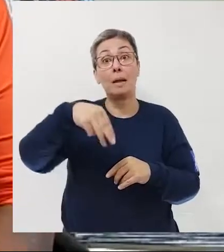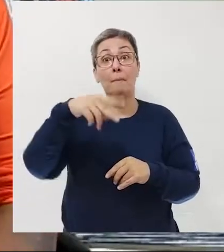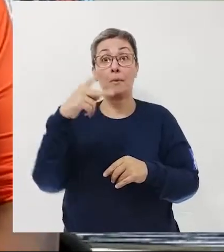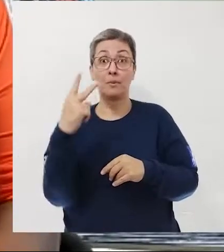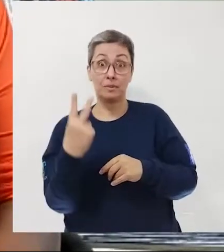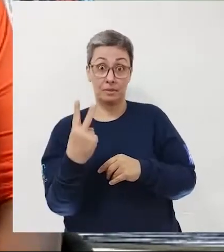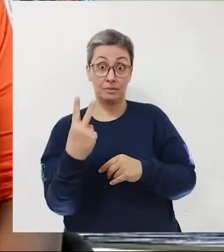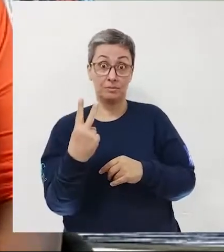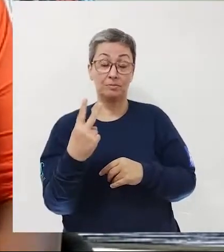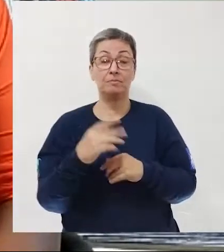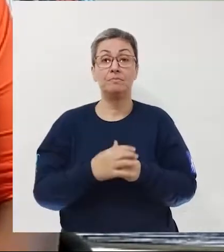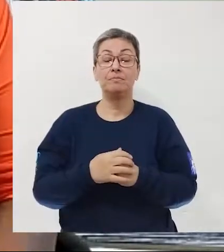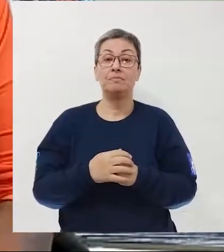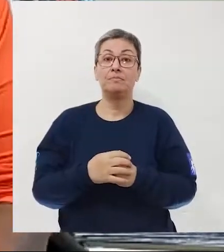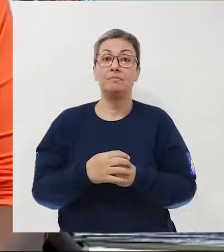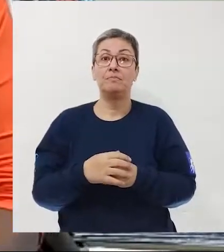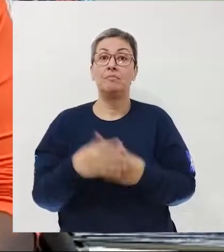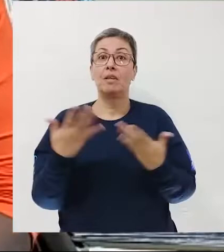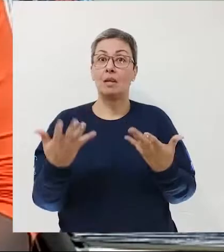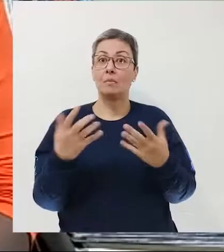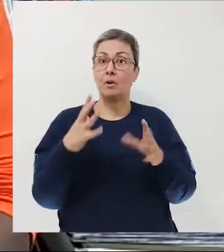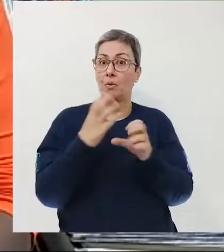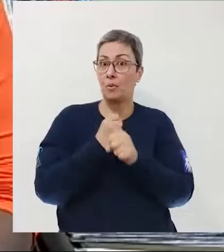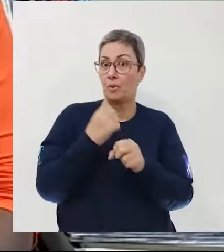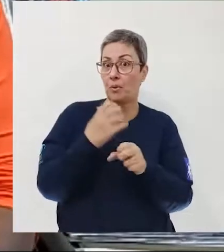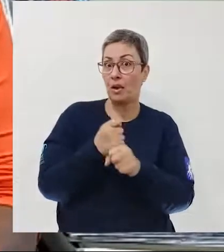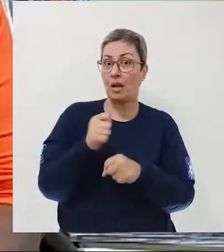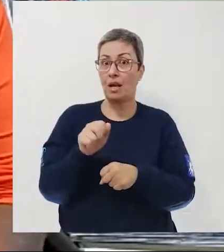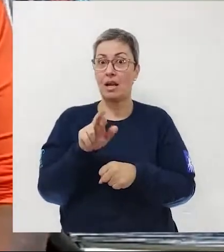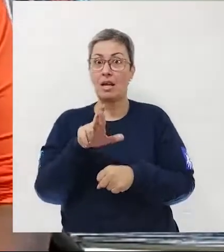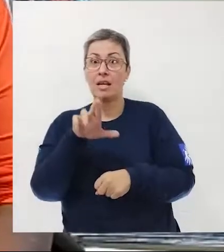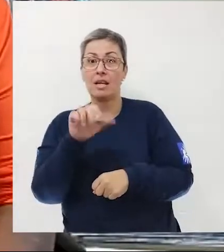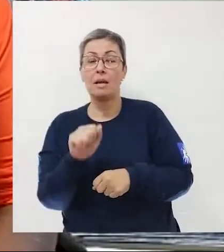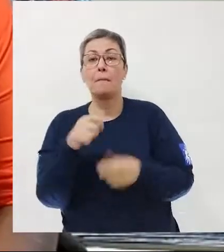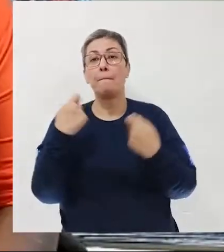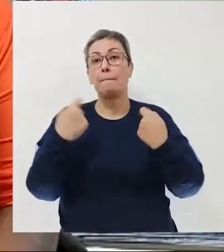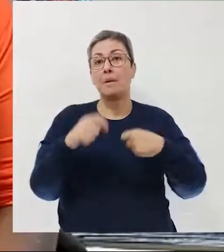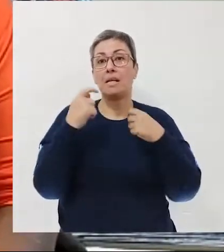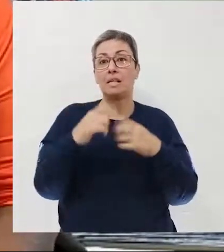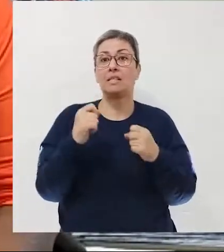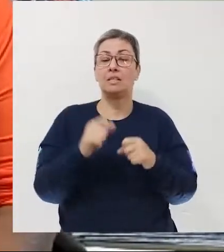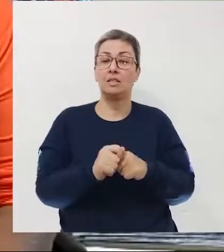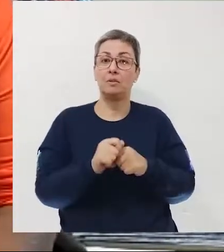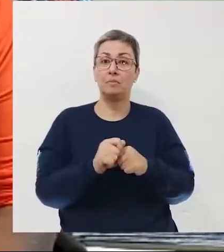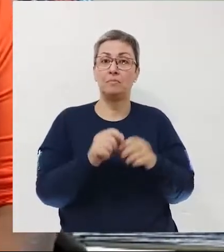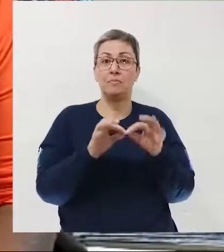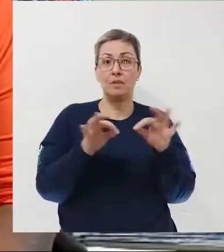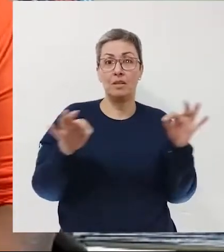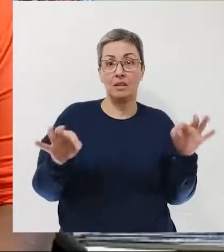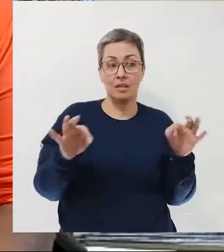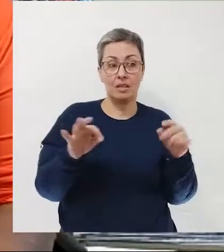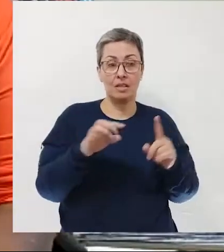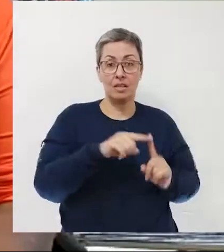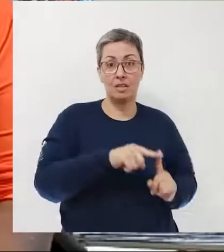metro quadrado. Para calcular a área, eu preciso saber as medidas de